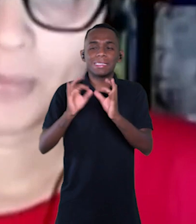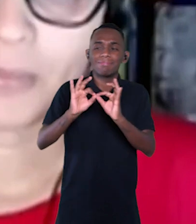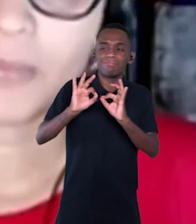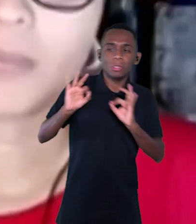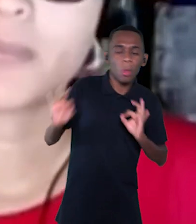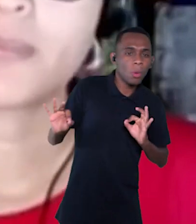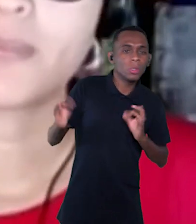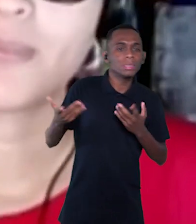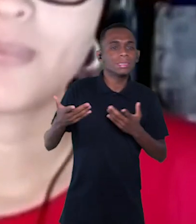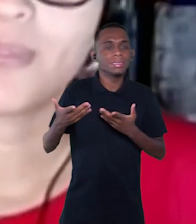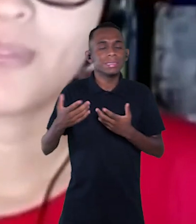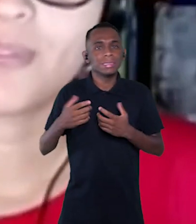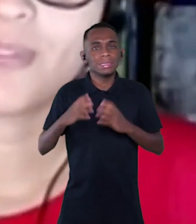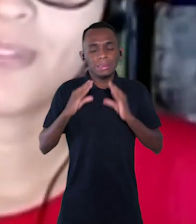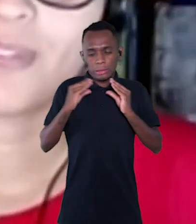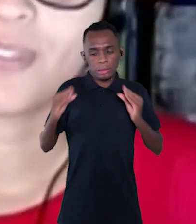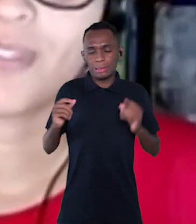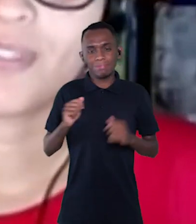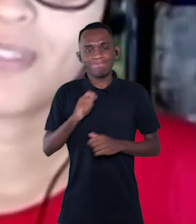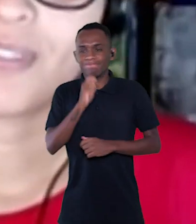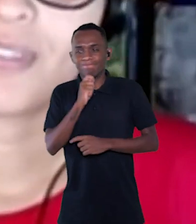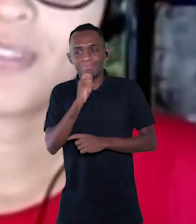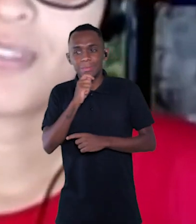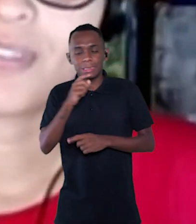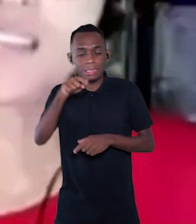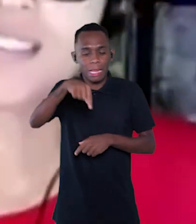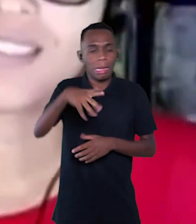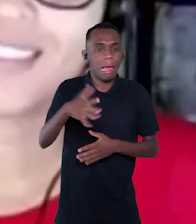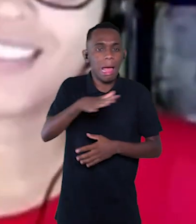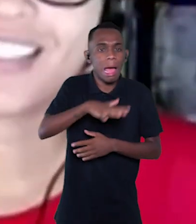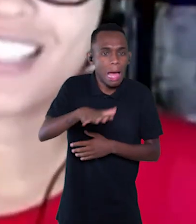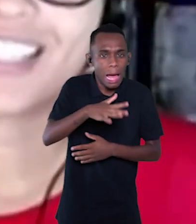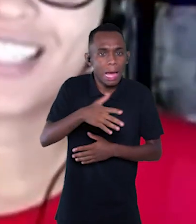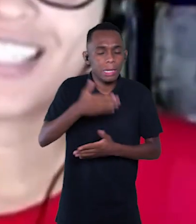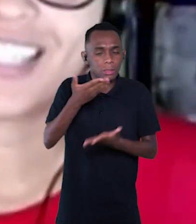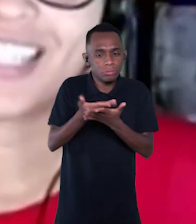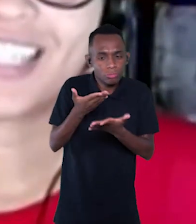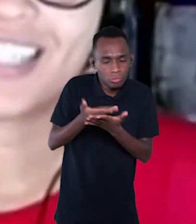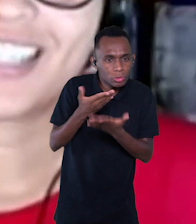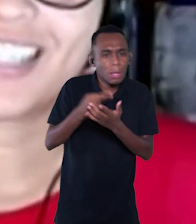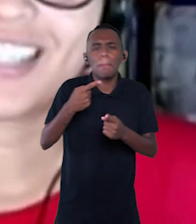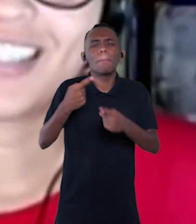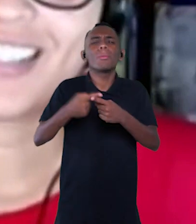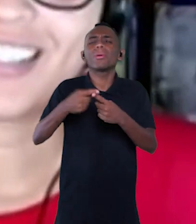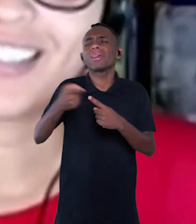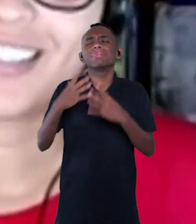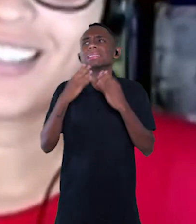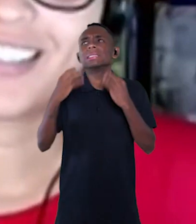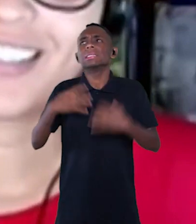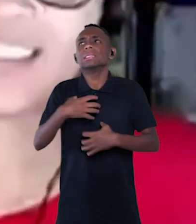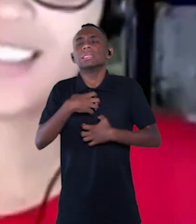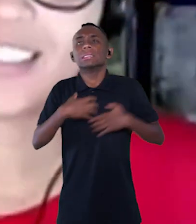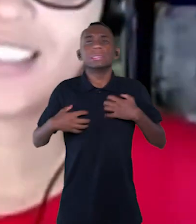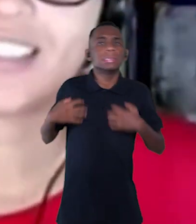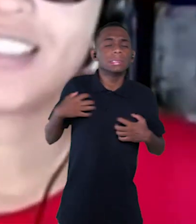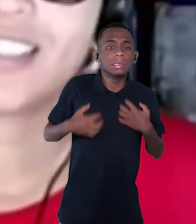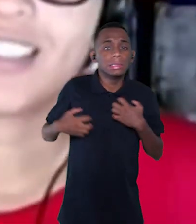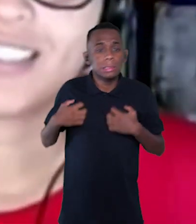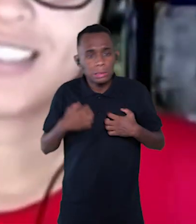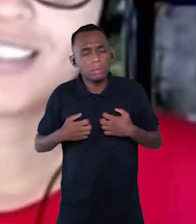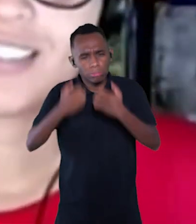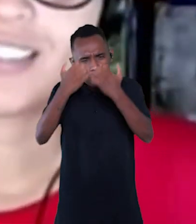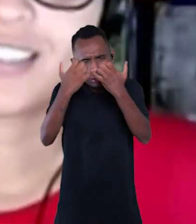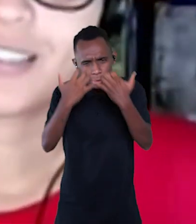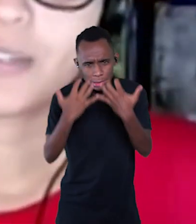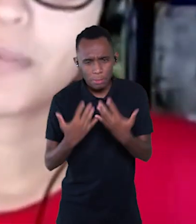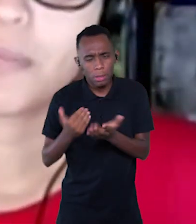não se sentir tão à vontade naquele ambiente. Por que você não se sentia à vontade? Conta pra gente um pouco aí desse